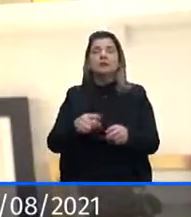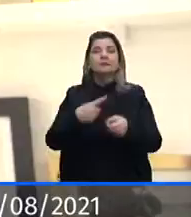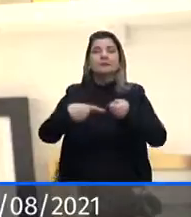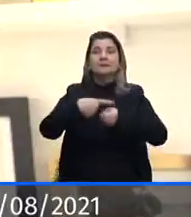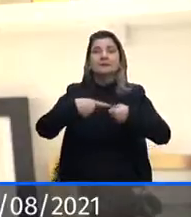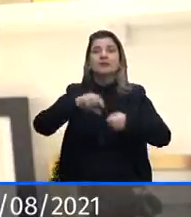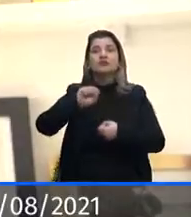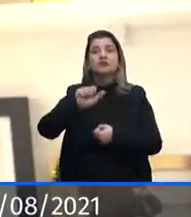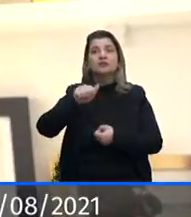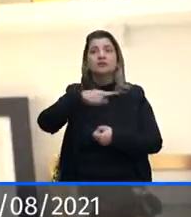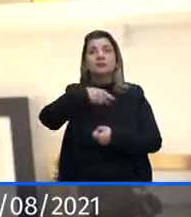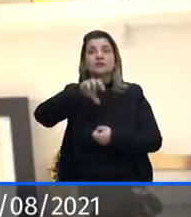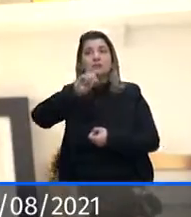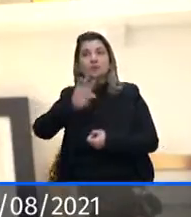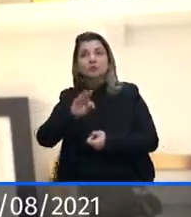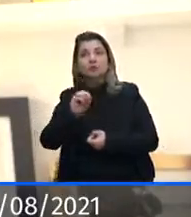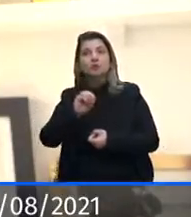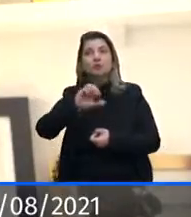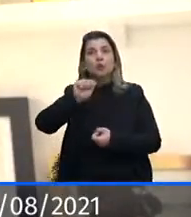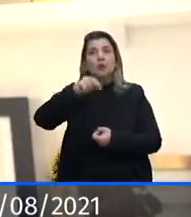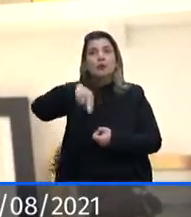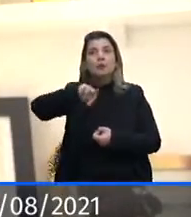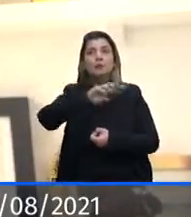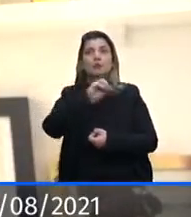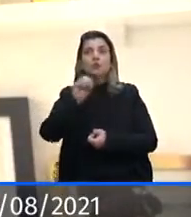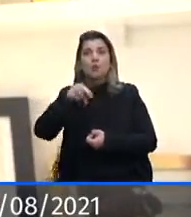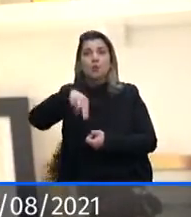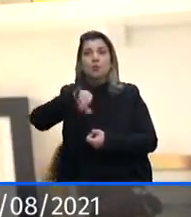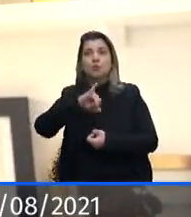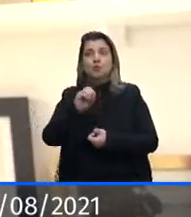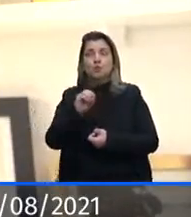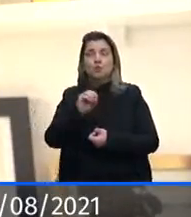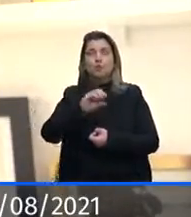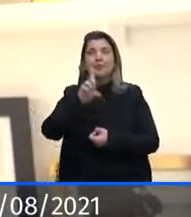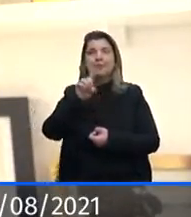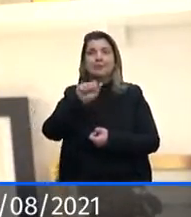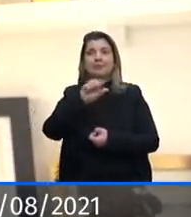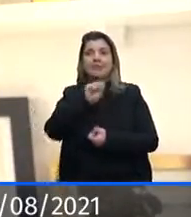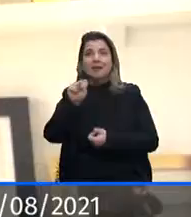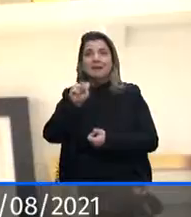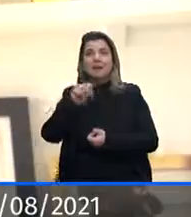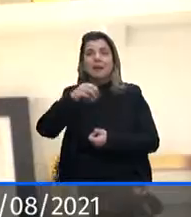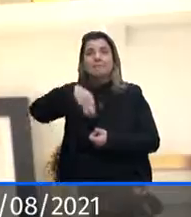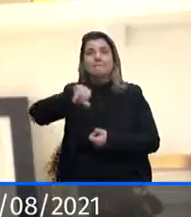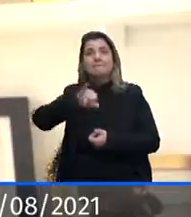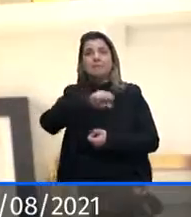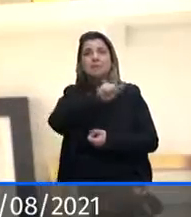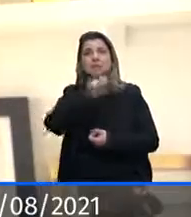Missões. Relator, deputado Frederico Antunes, o parecer é favorável.